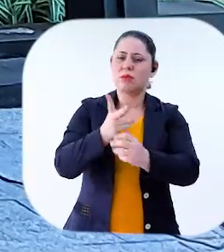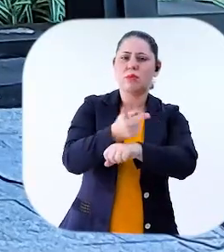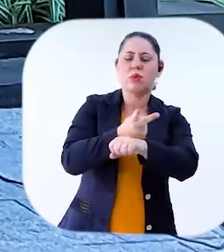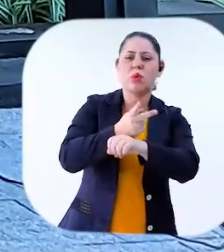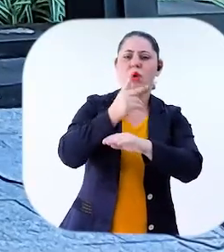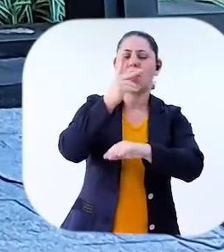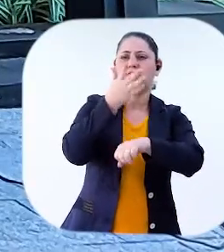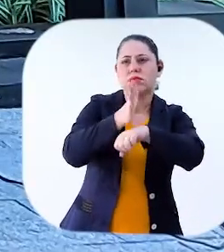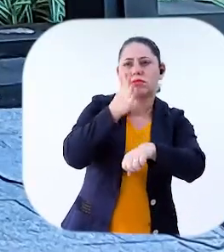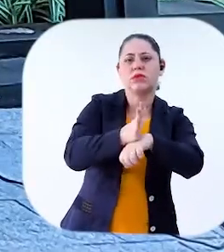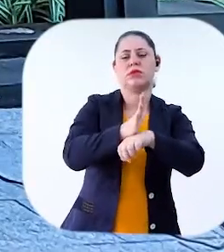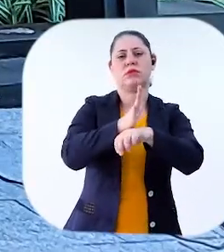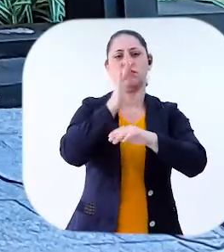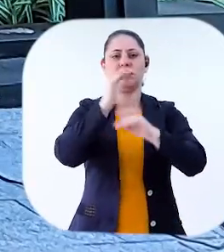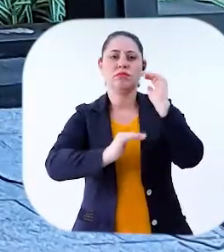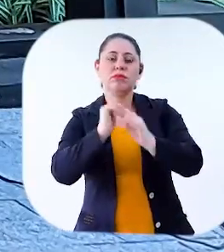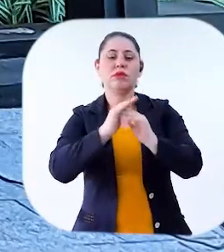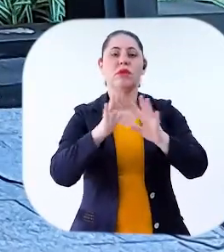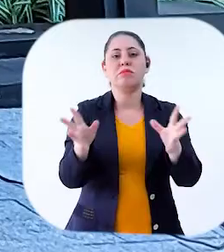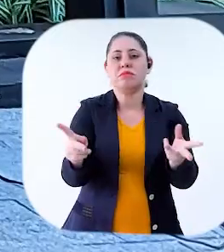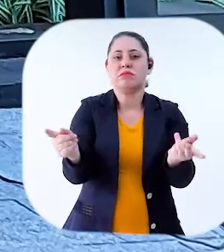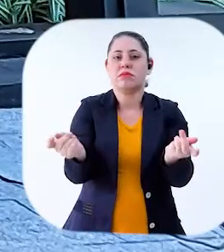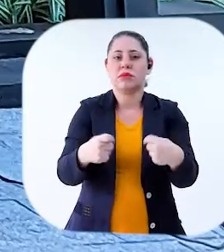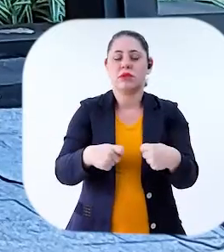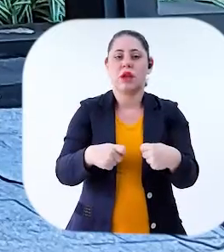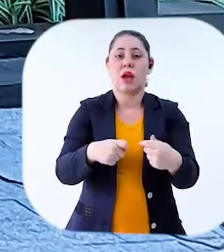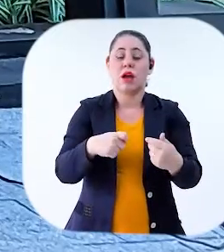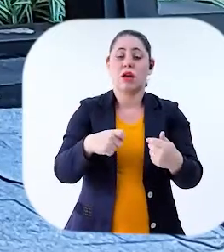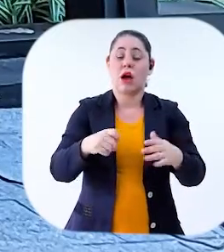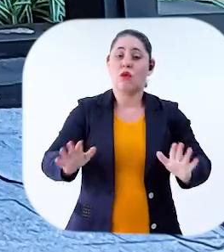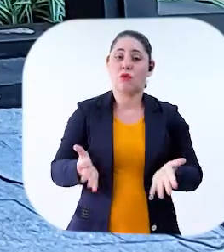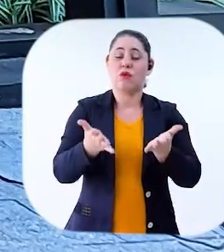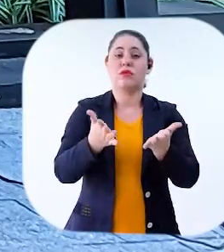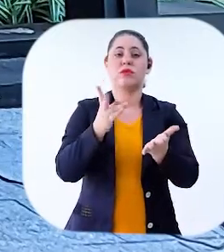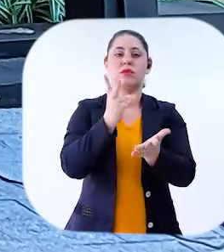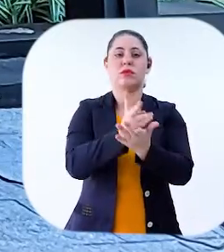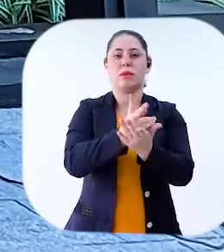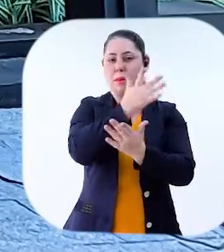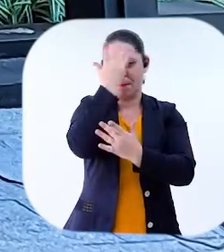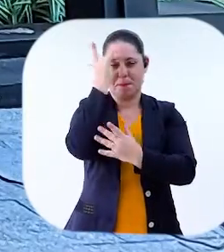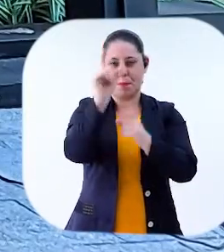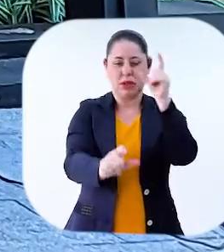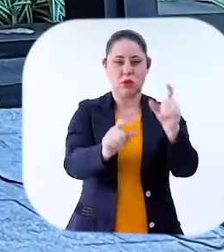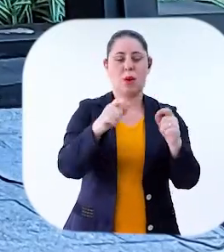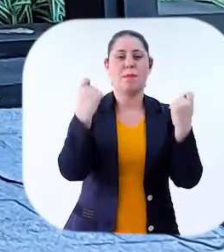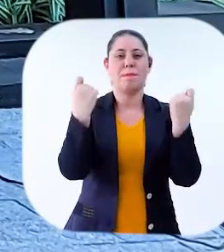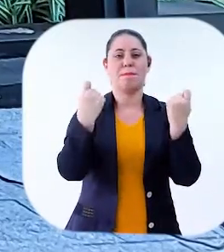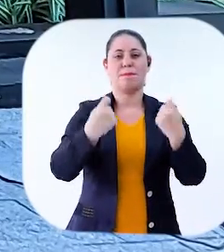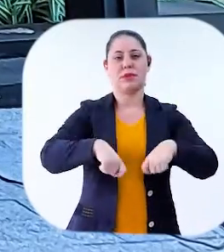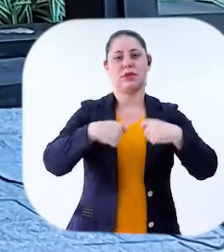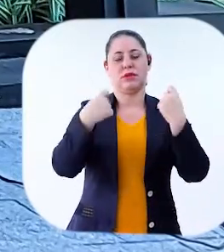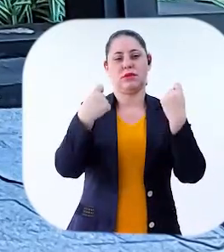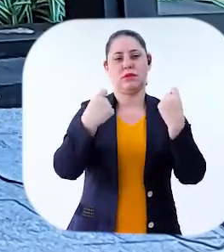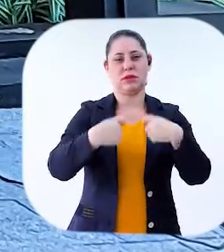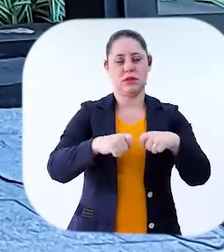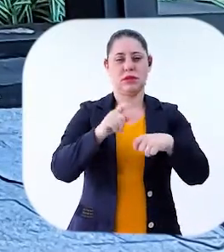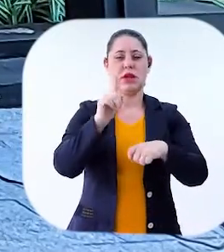sempre procura se capacitar e ter essa capacitação de modo a oferecer sempre aquelas pessoas que